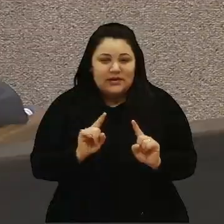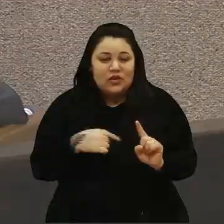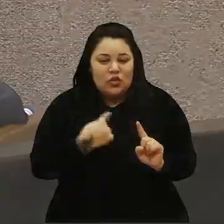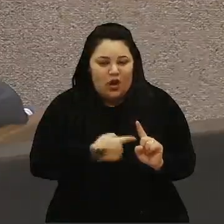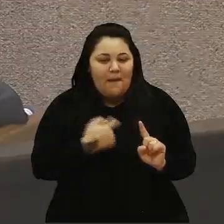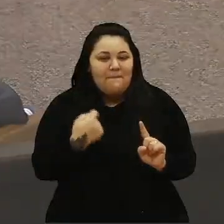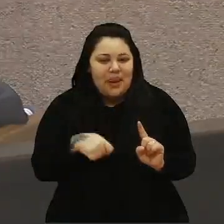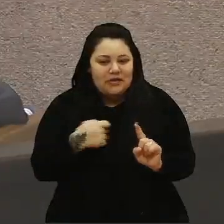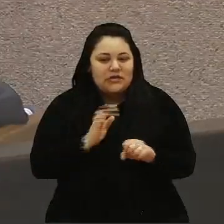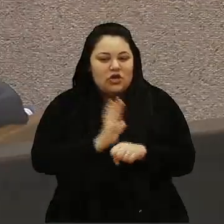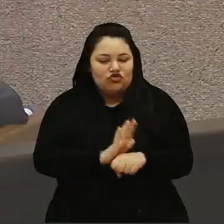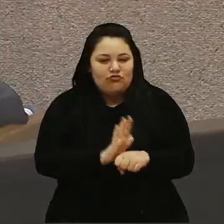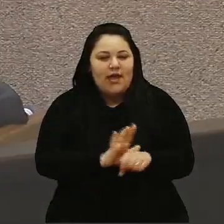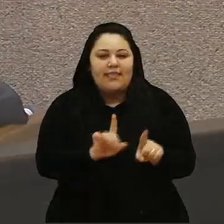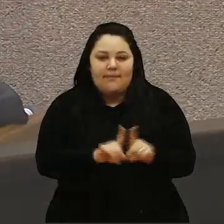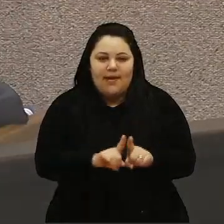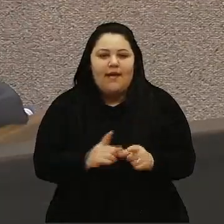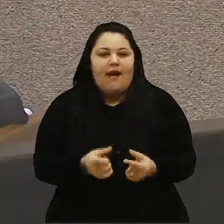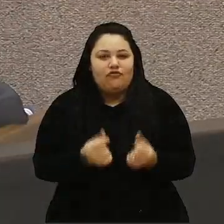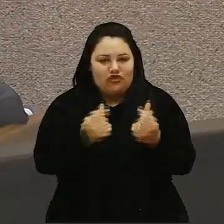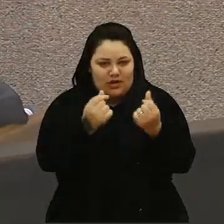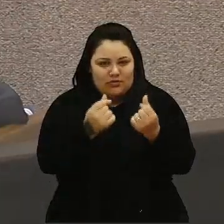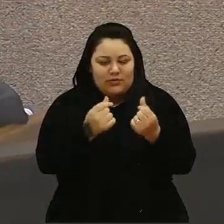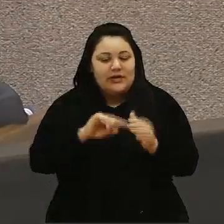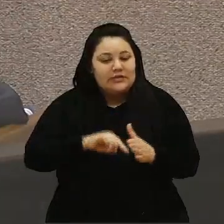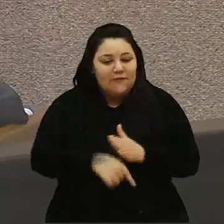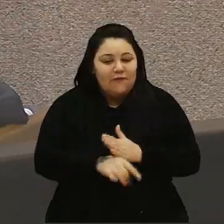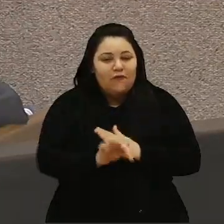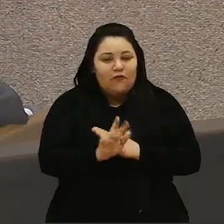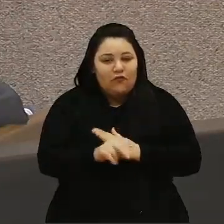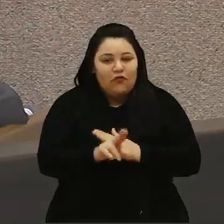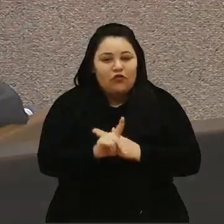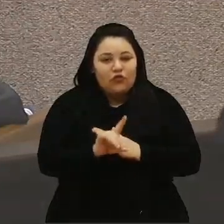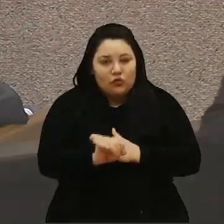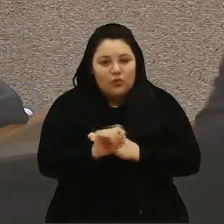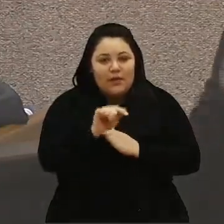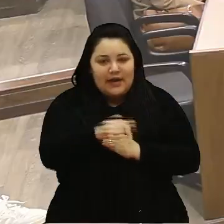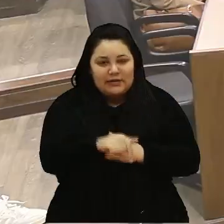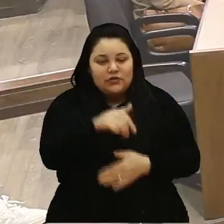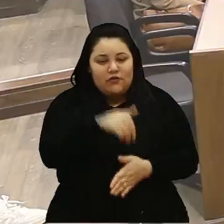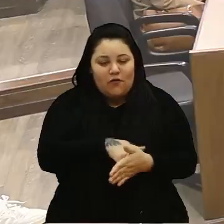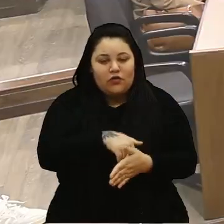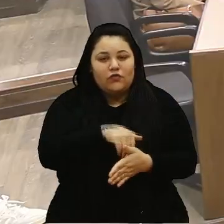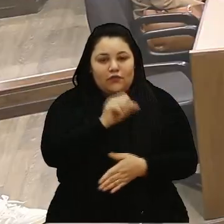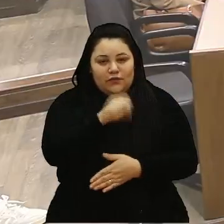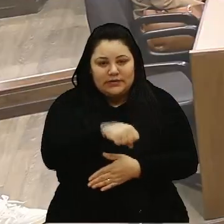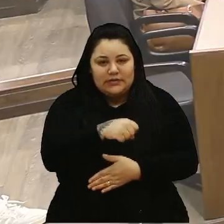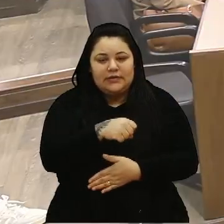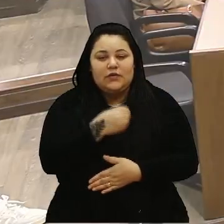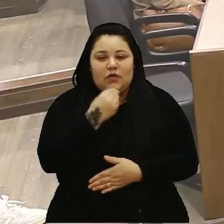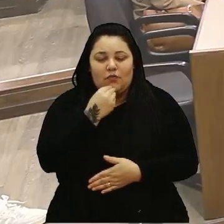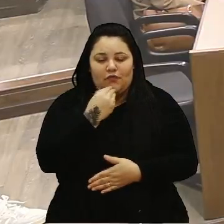dessa forma e esse fundo vem para isso. Então, parabenizá-lo e, obviamente, votarei favorável. Obrigada.